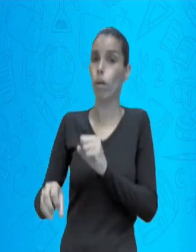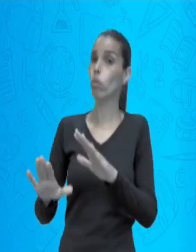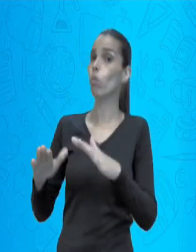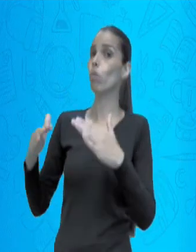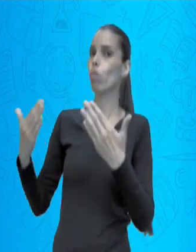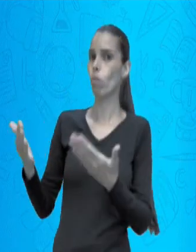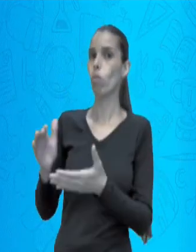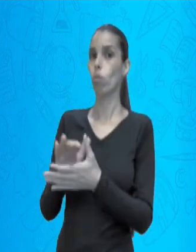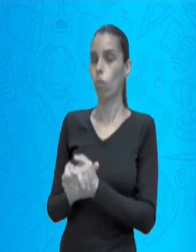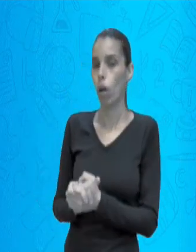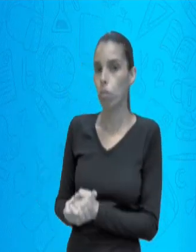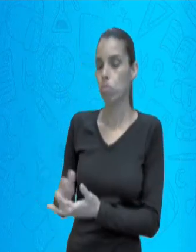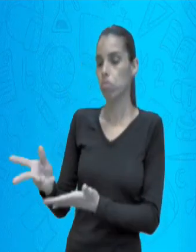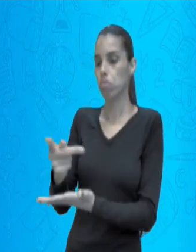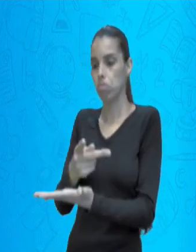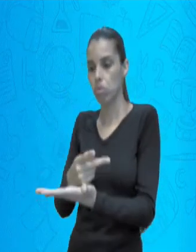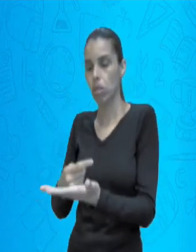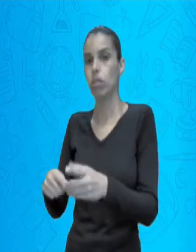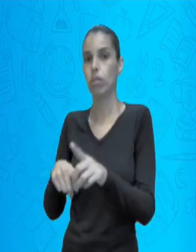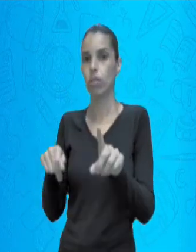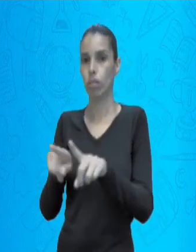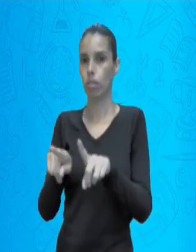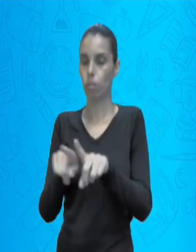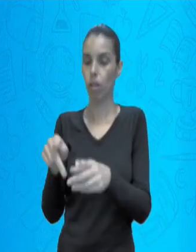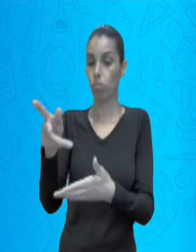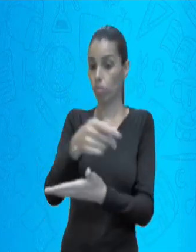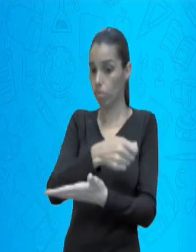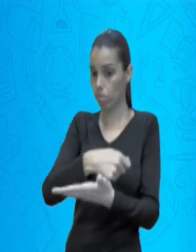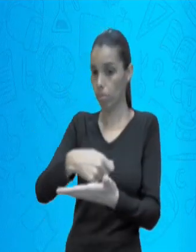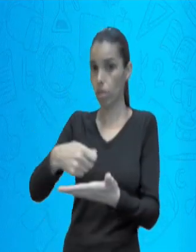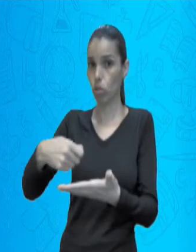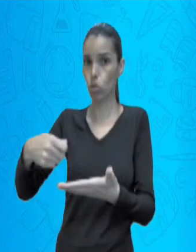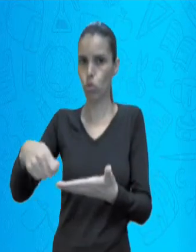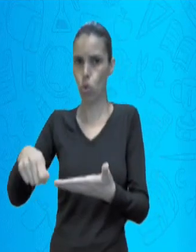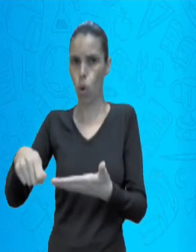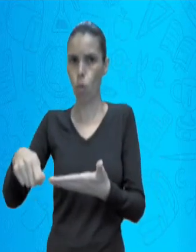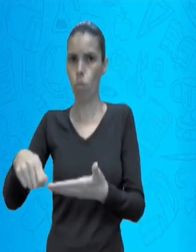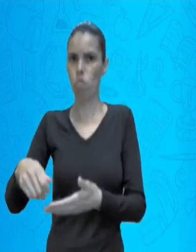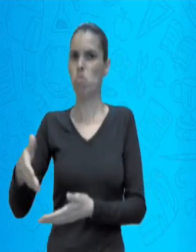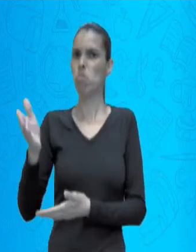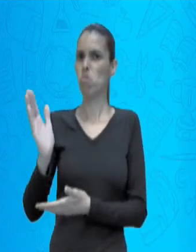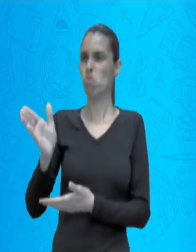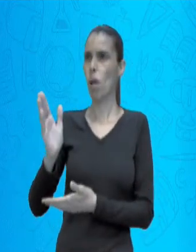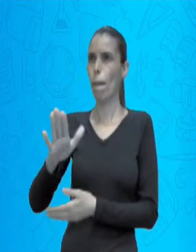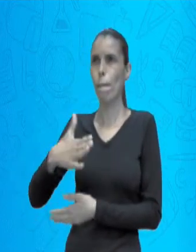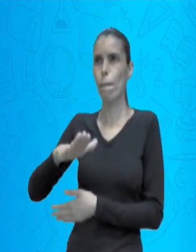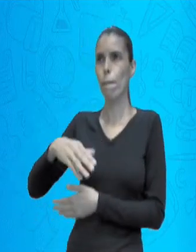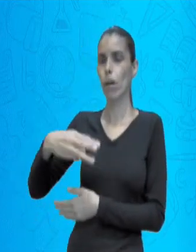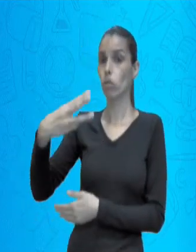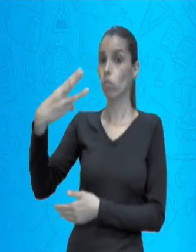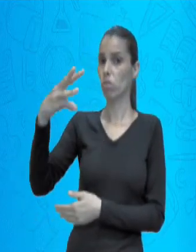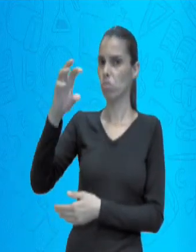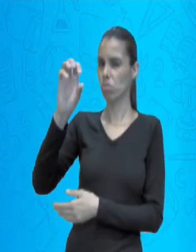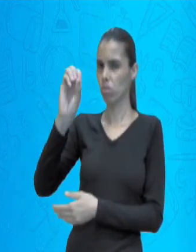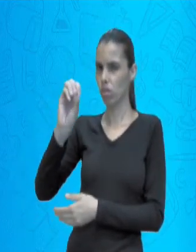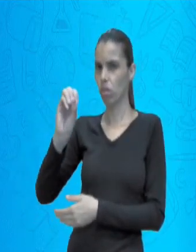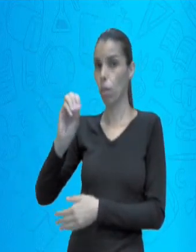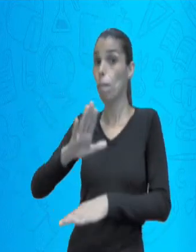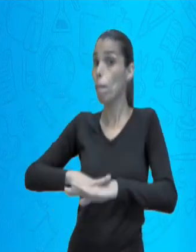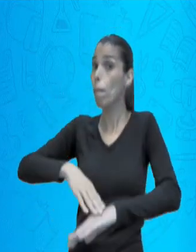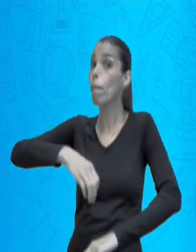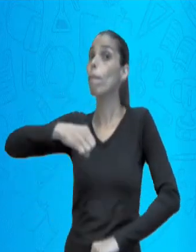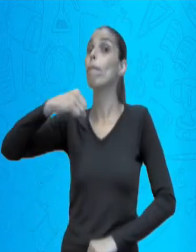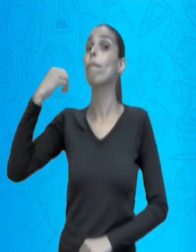130 livros. Dentre eles, nós temos os livros O Menino Maluquinho, que é